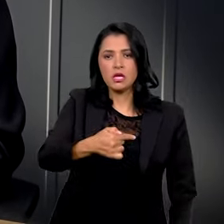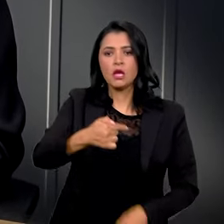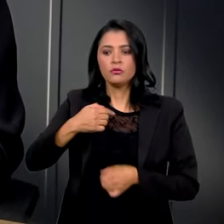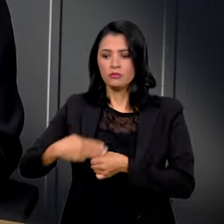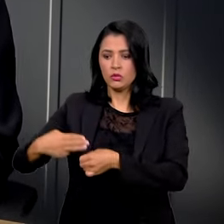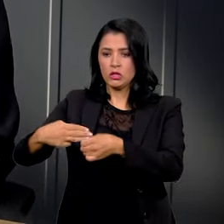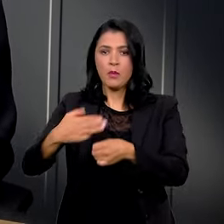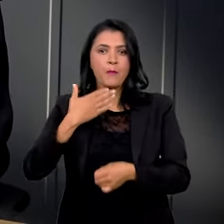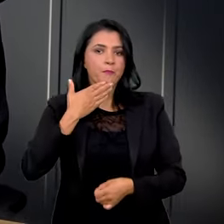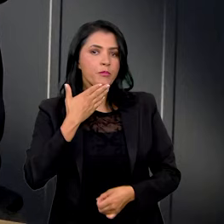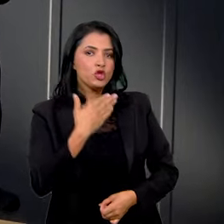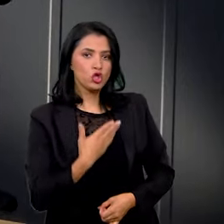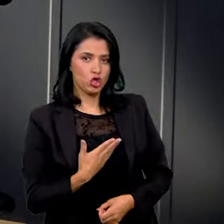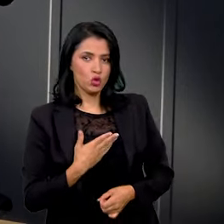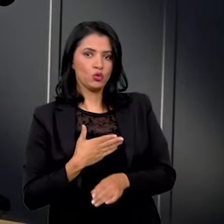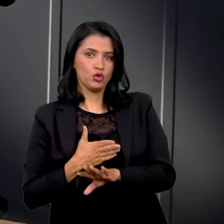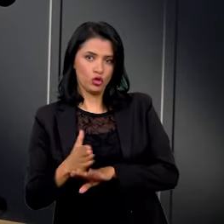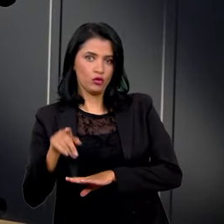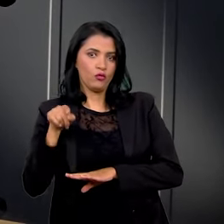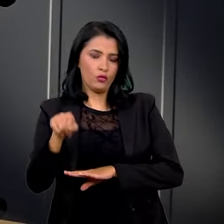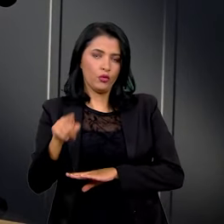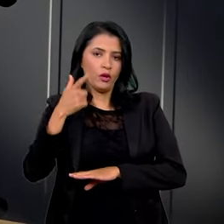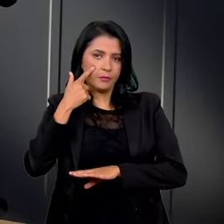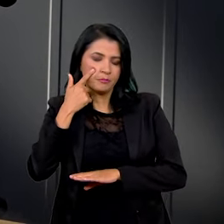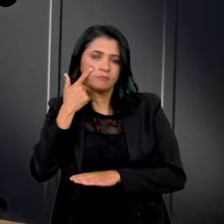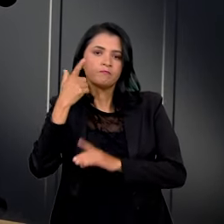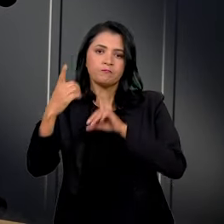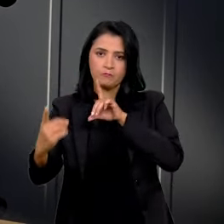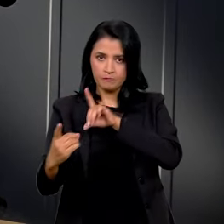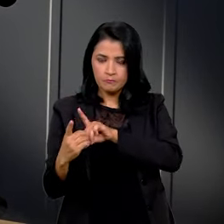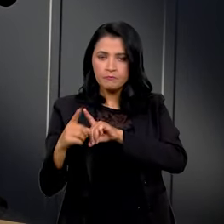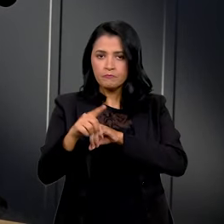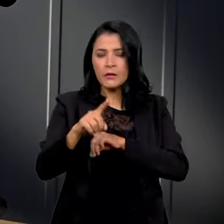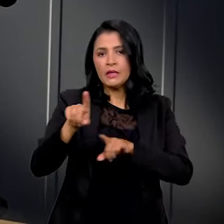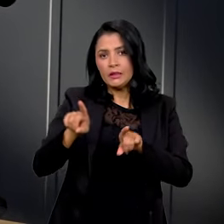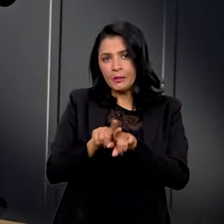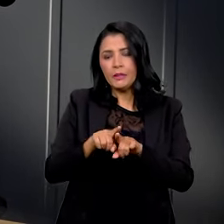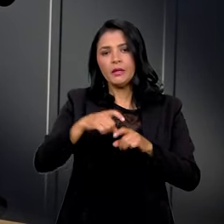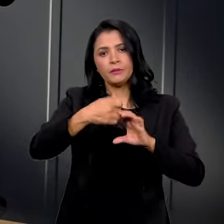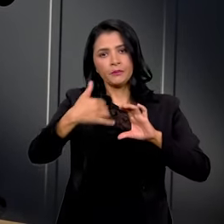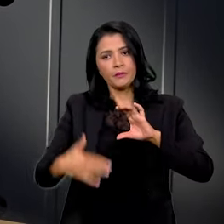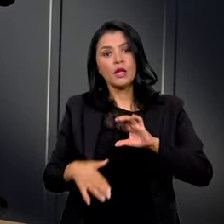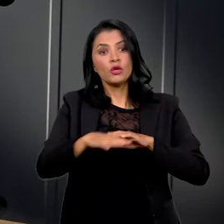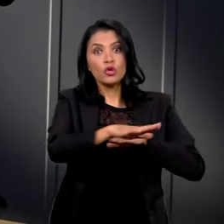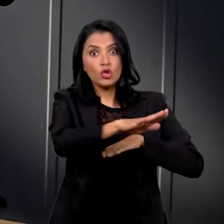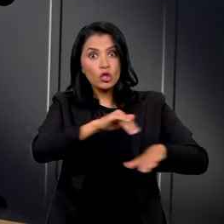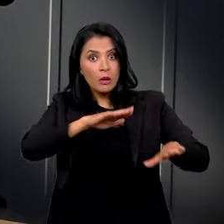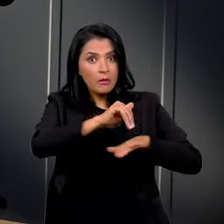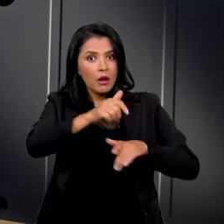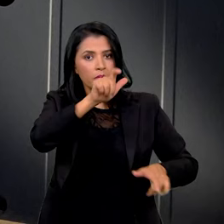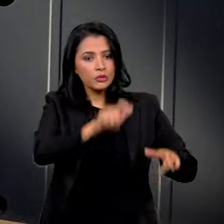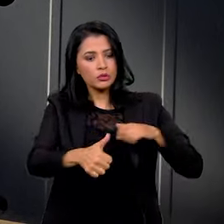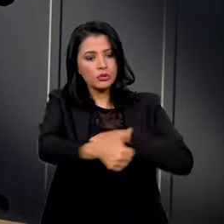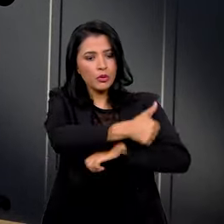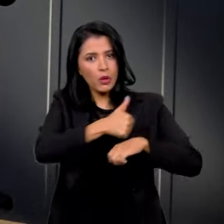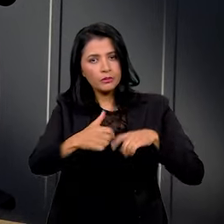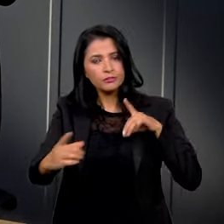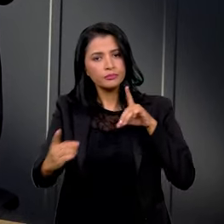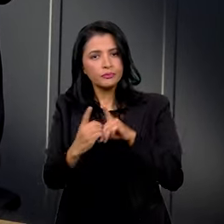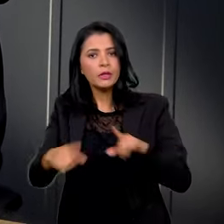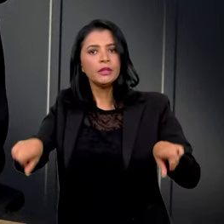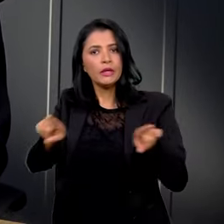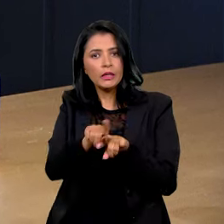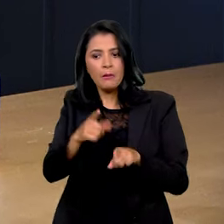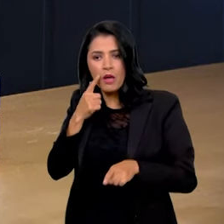foram aí os solicitantes e a fors suas ela tem essa característica tanto de mobilizar profissionais para estarem atendendo mas também de